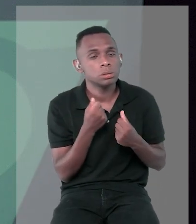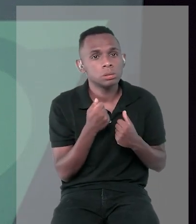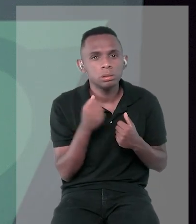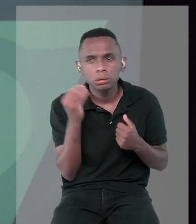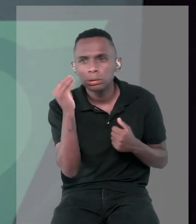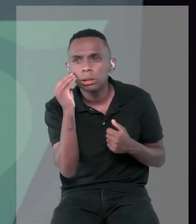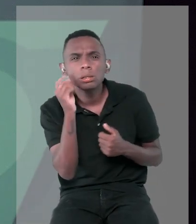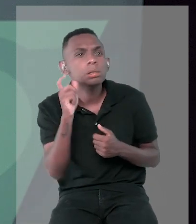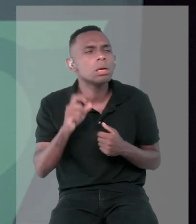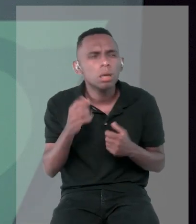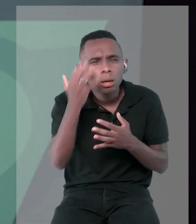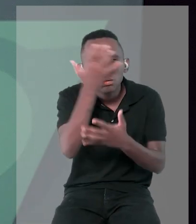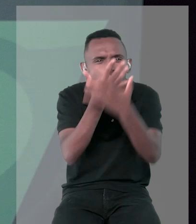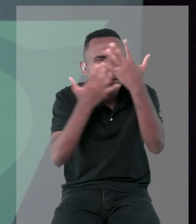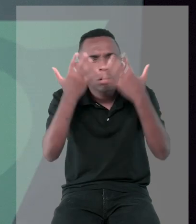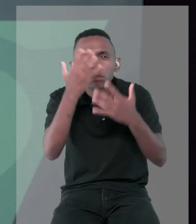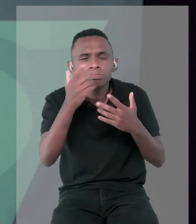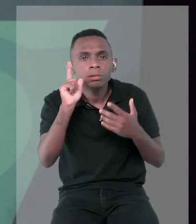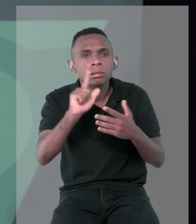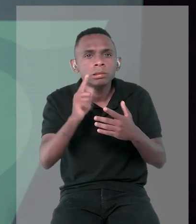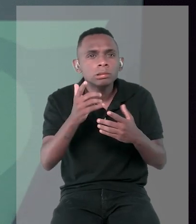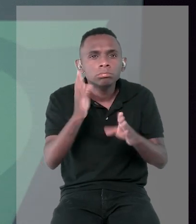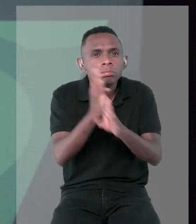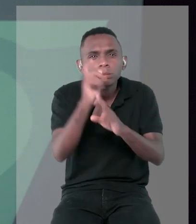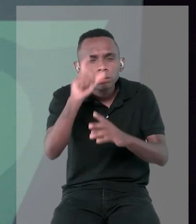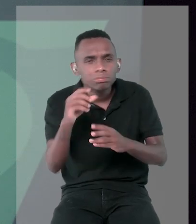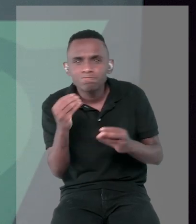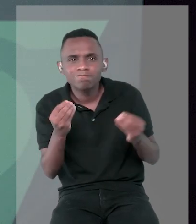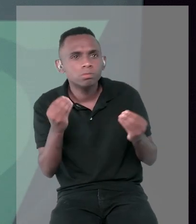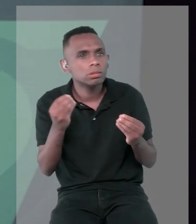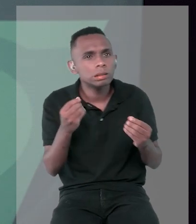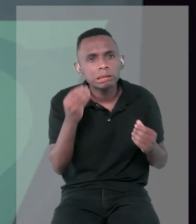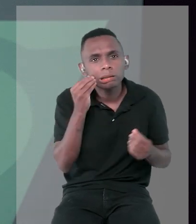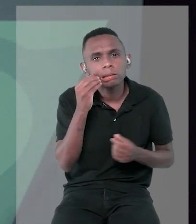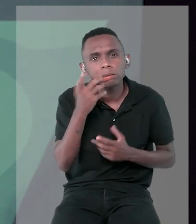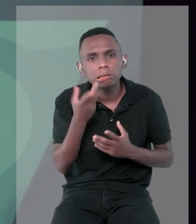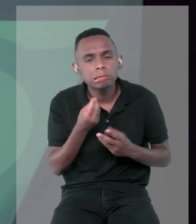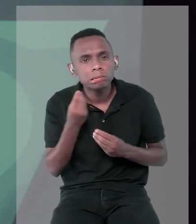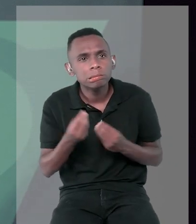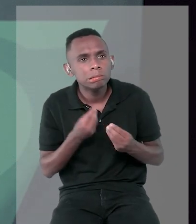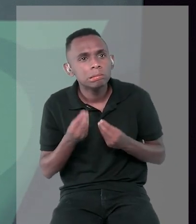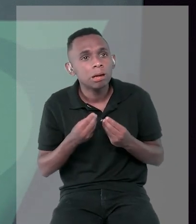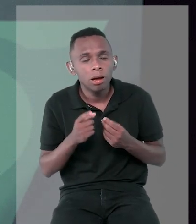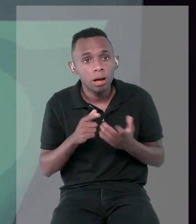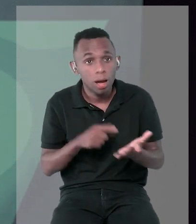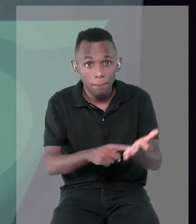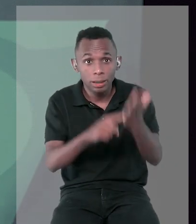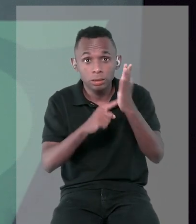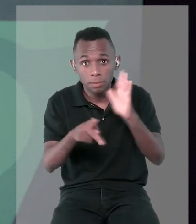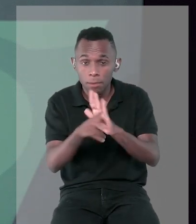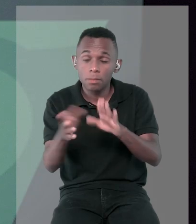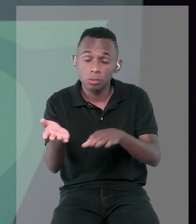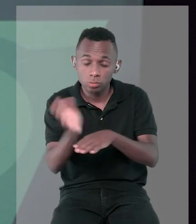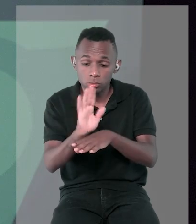você tentando ver quem é, e não consegue, né? Tentando ver quem é e não consegue, é a